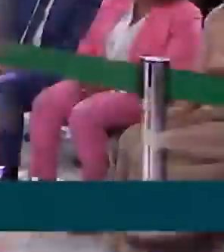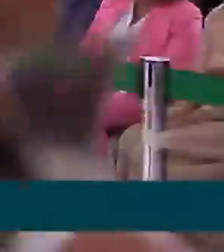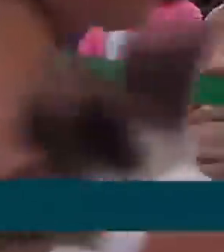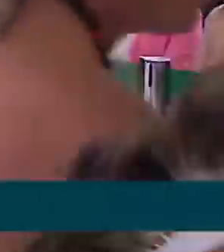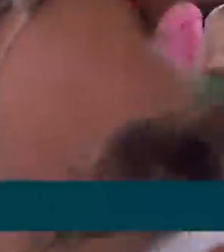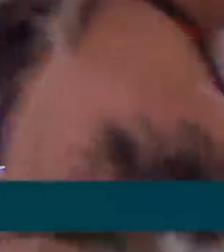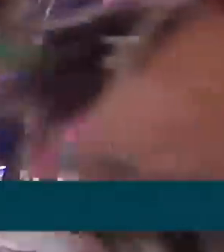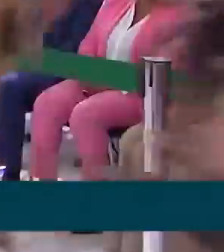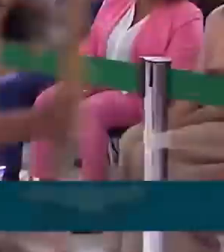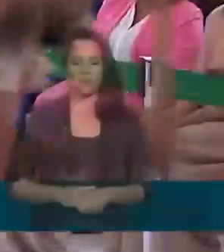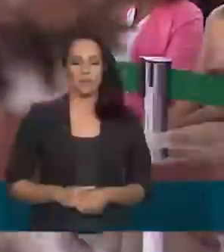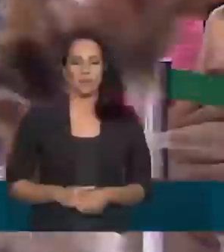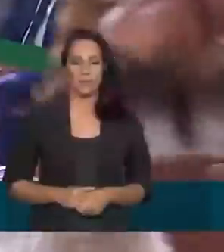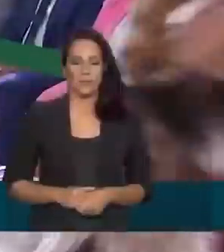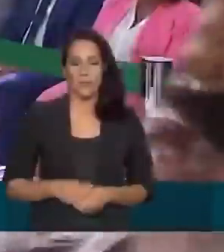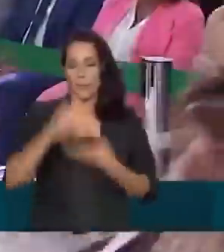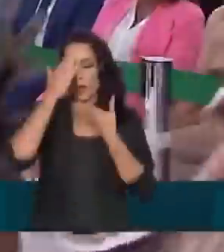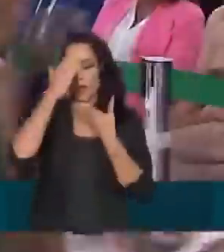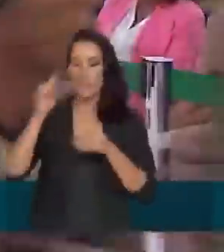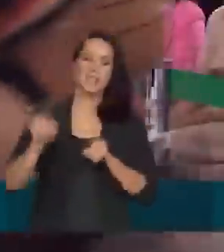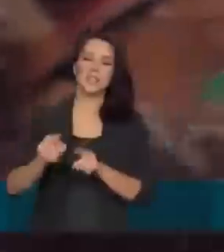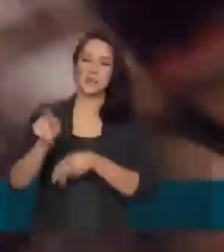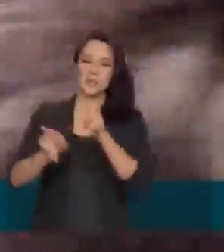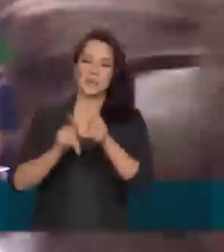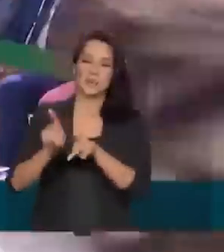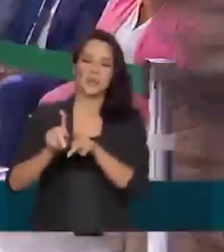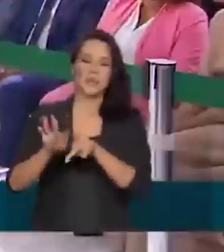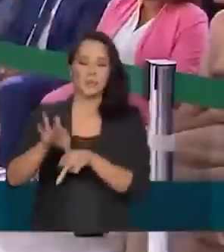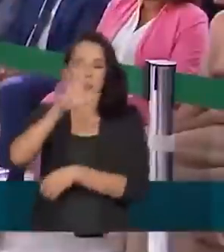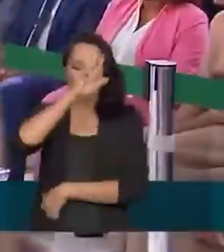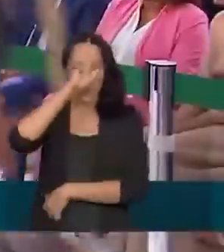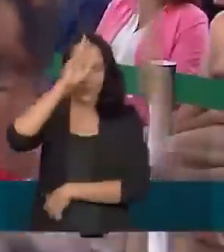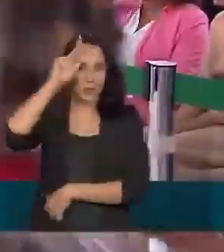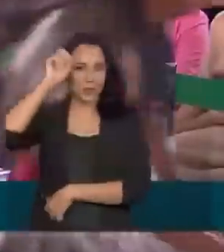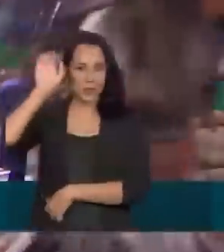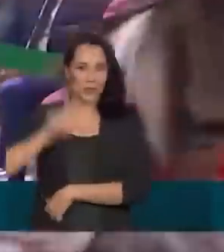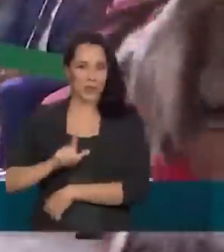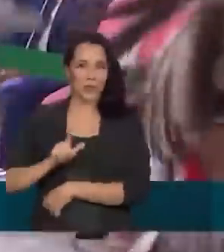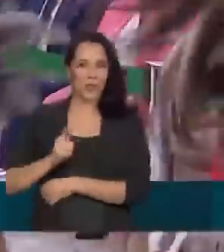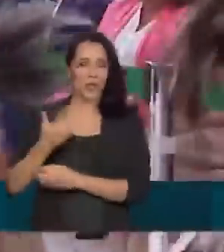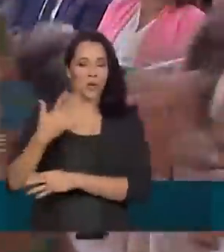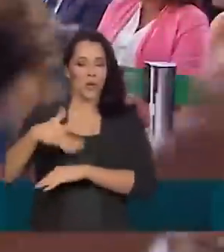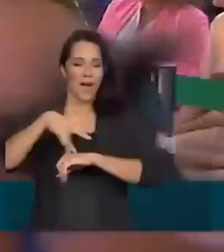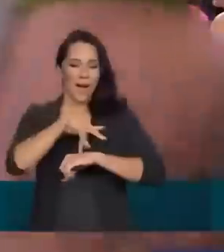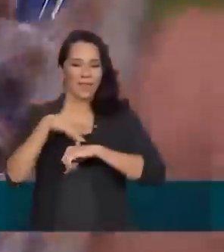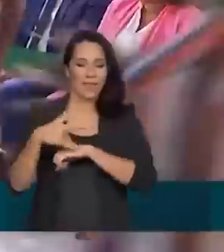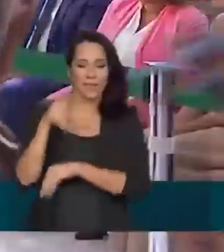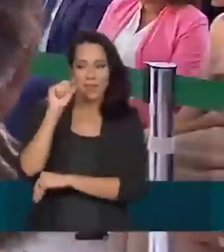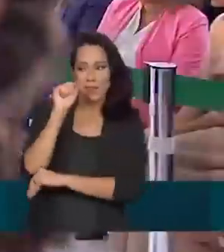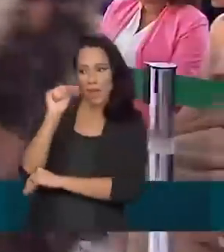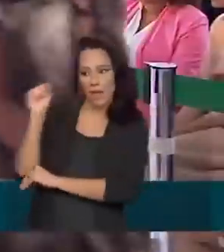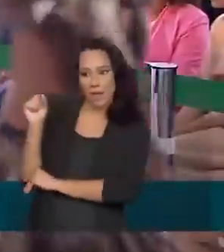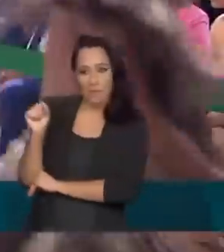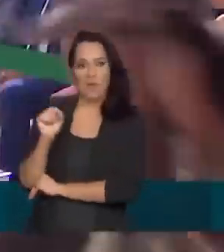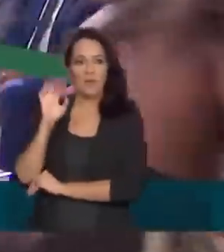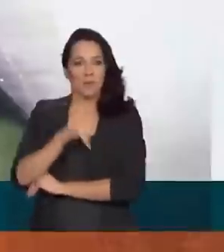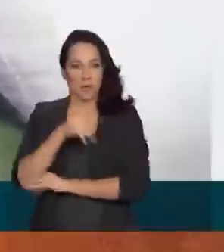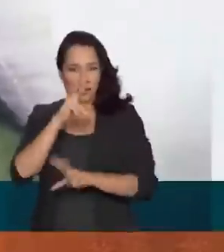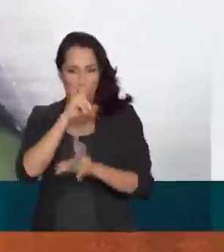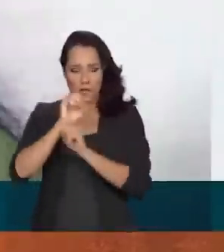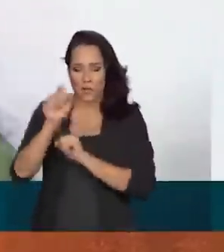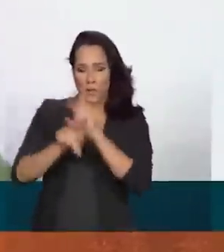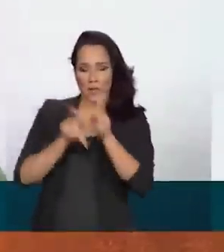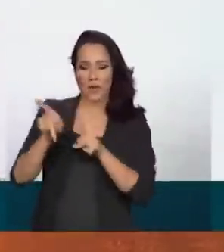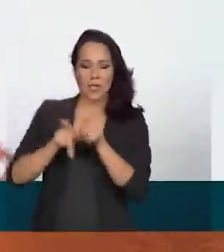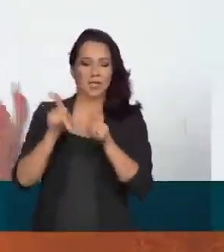Ao povo Terena do Mato Grosso do Sul, com a dança da Ema, né, para aqui trazer essa força, né, dos